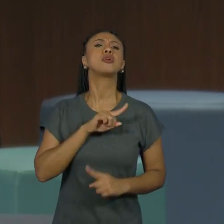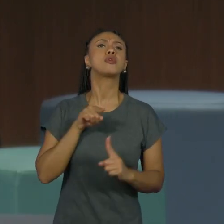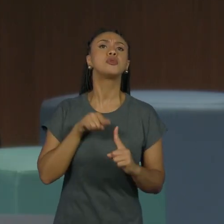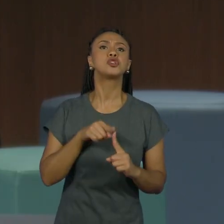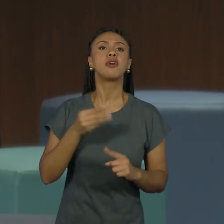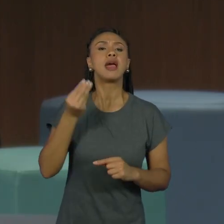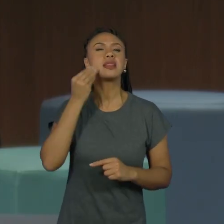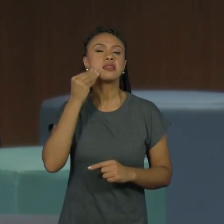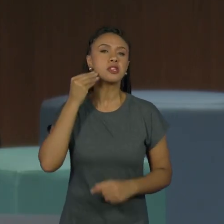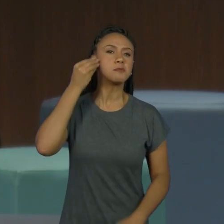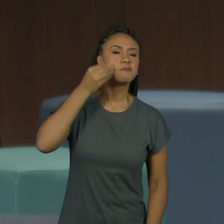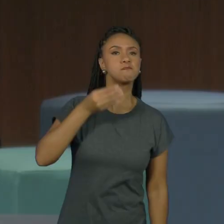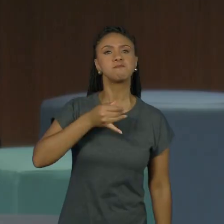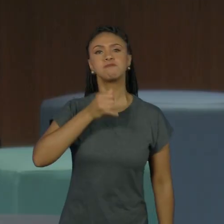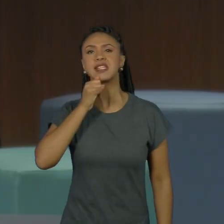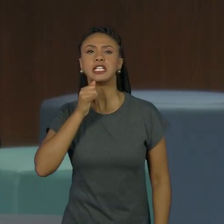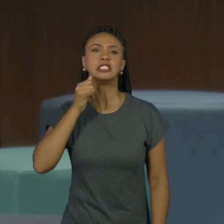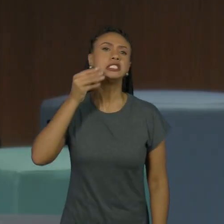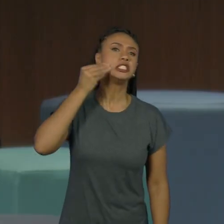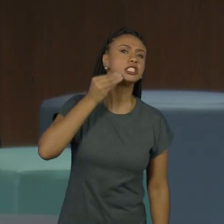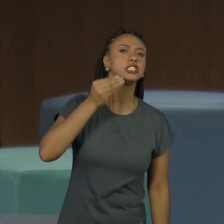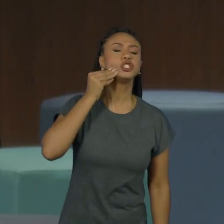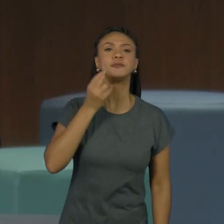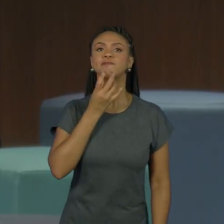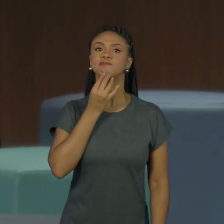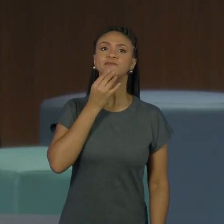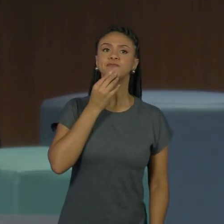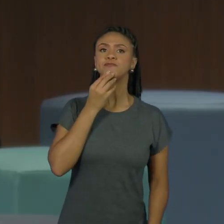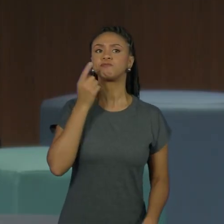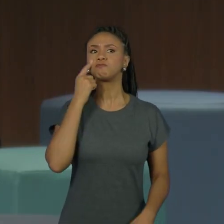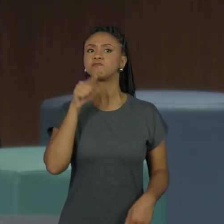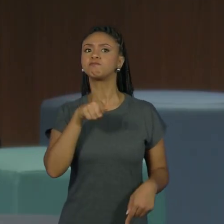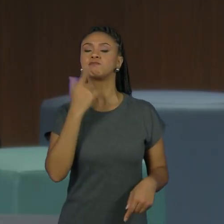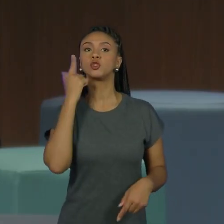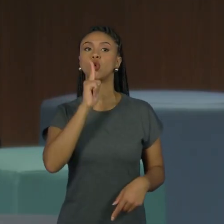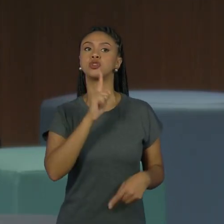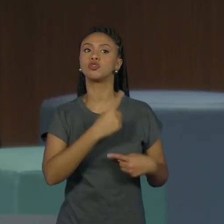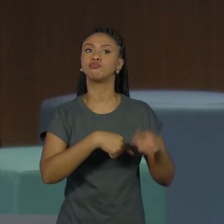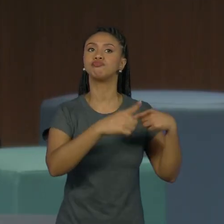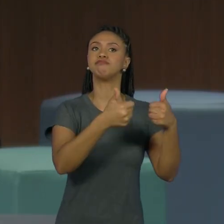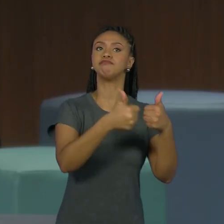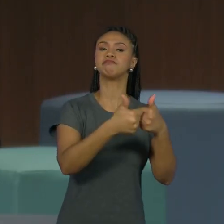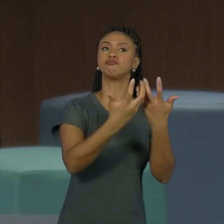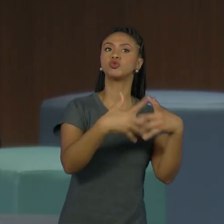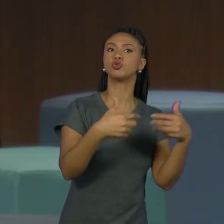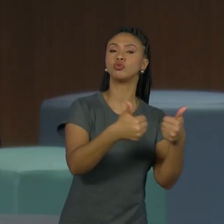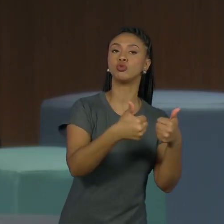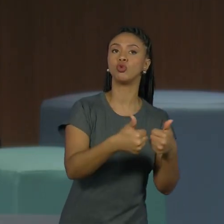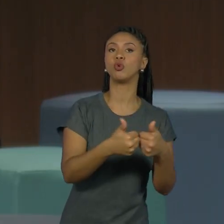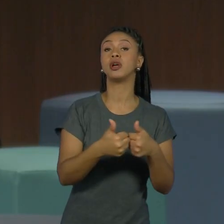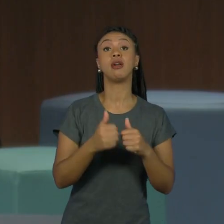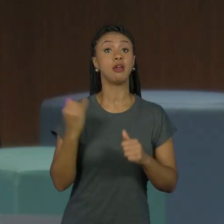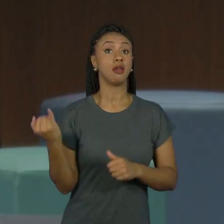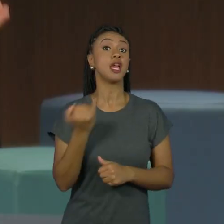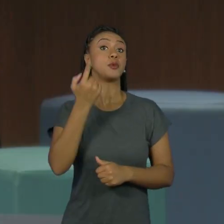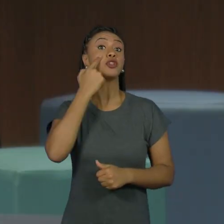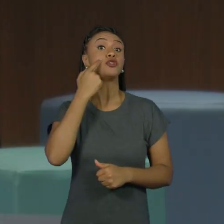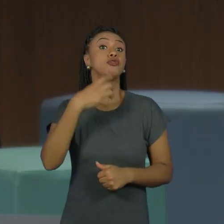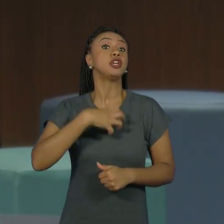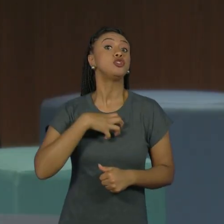olha, fez sentido, deu certo, né? Então, foi colocado esse framework. É importante olhar os frameworks e